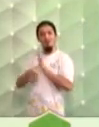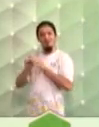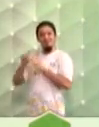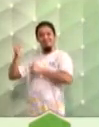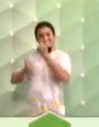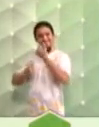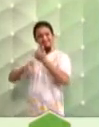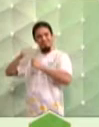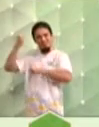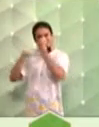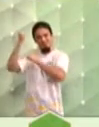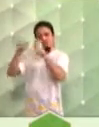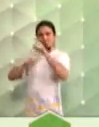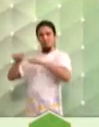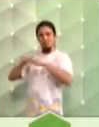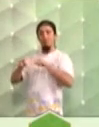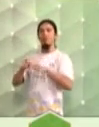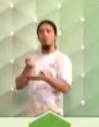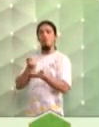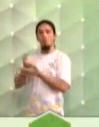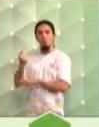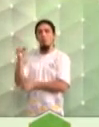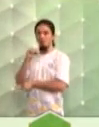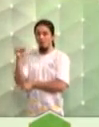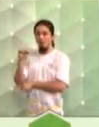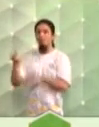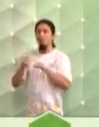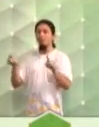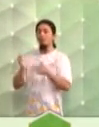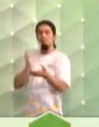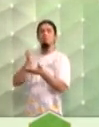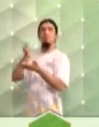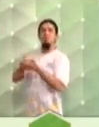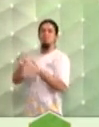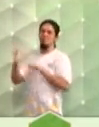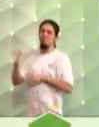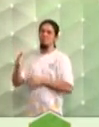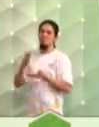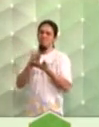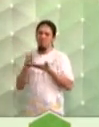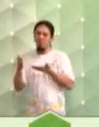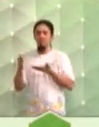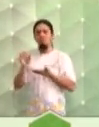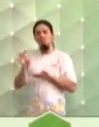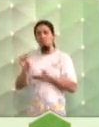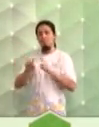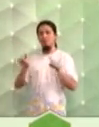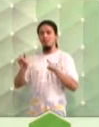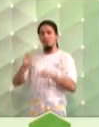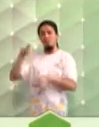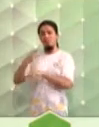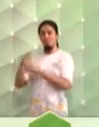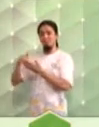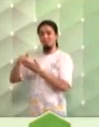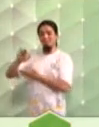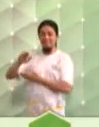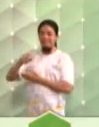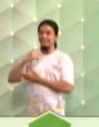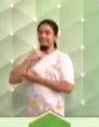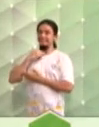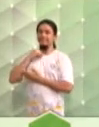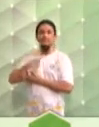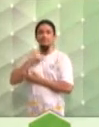pago mais da metade do valor desse carro. E quando, claro, caiu a renda, ela não pôde continuar pagando